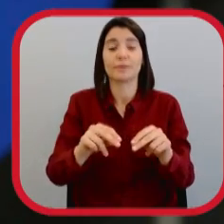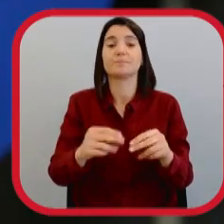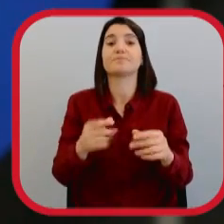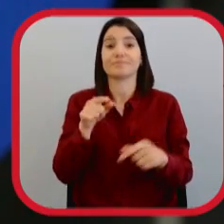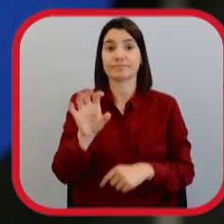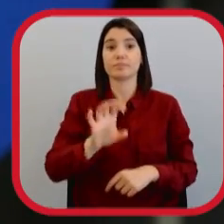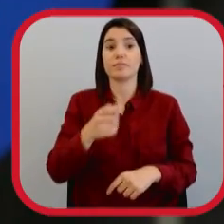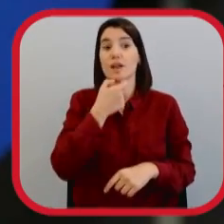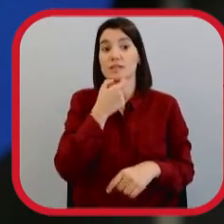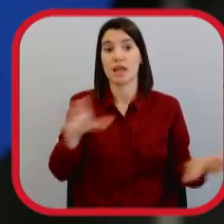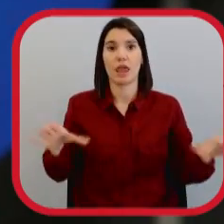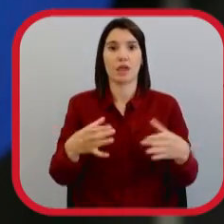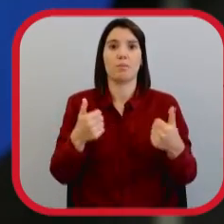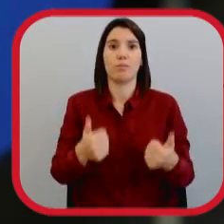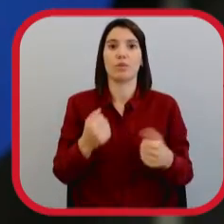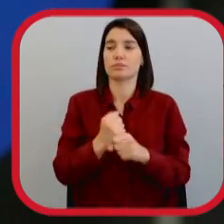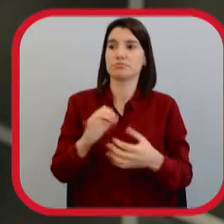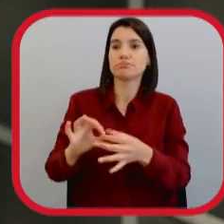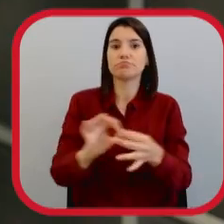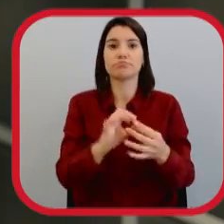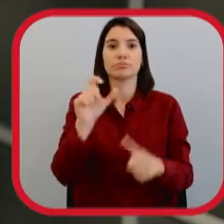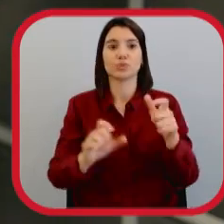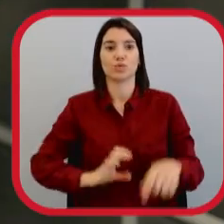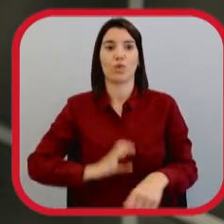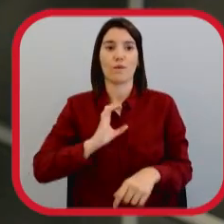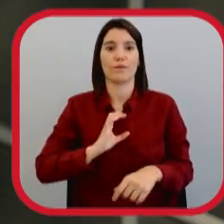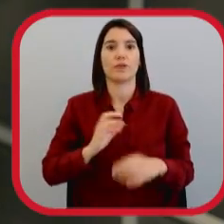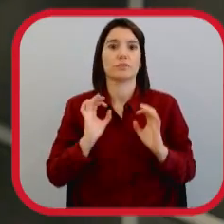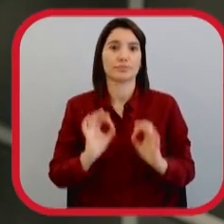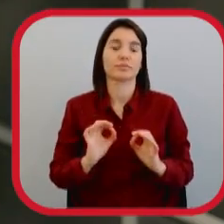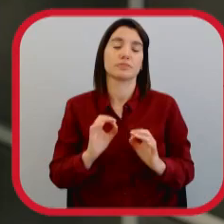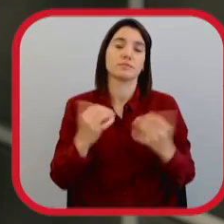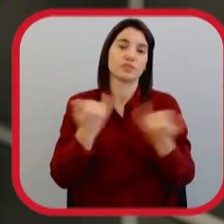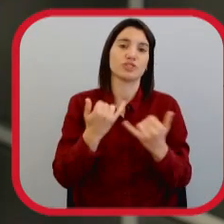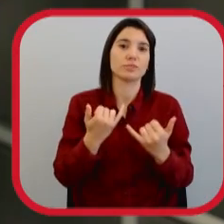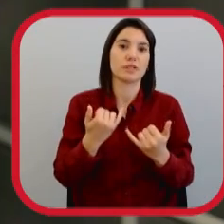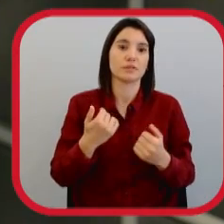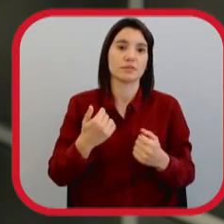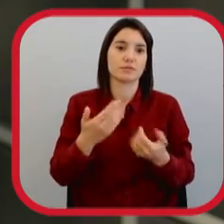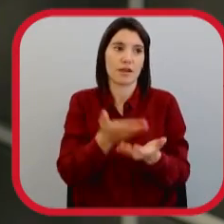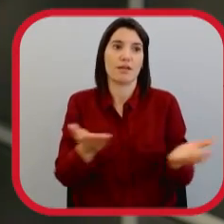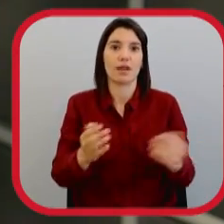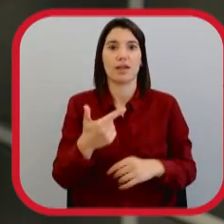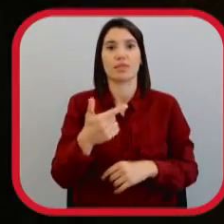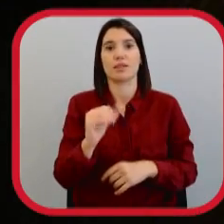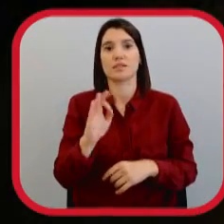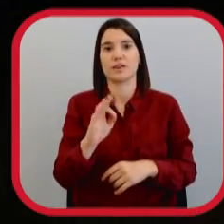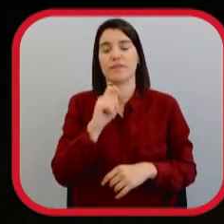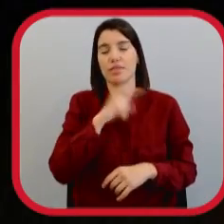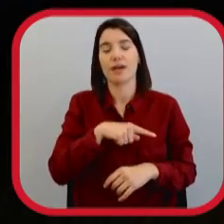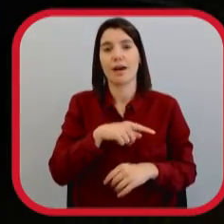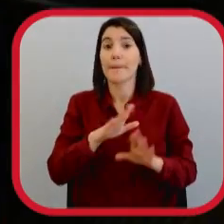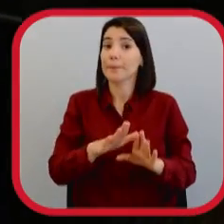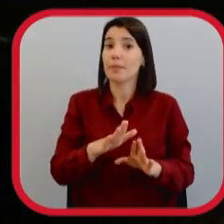Claro que só pode ser feito desta forma se tiveres uma boa equipa e se trabalhares com pessoas com quem de facto confias, e isso, felizmente, é um caso aqui na